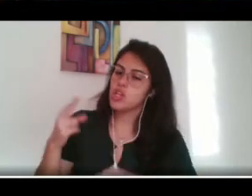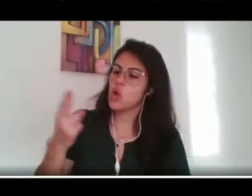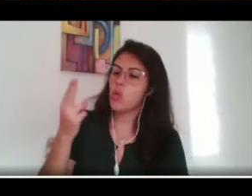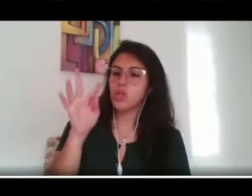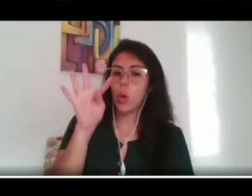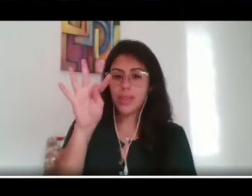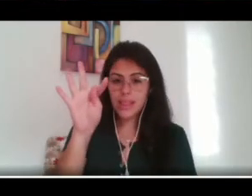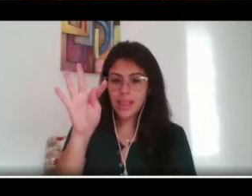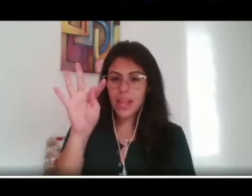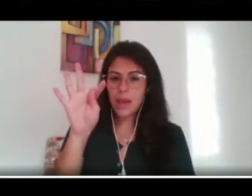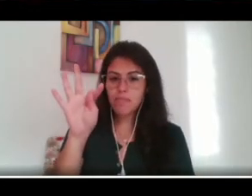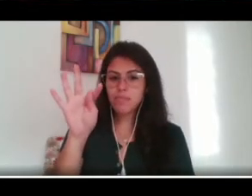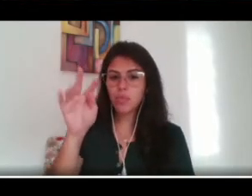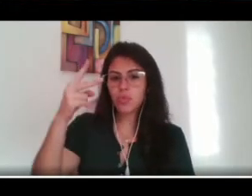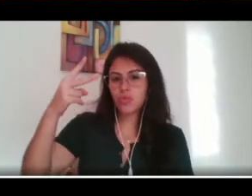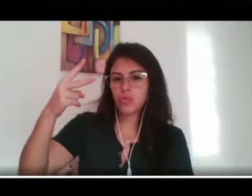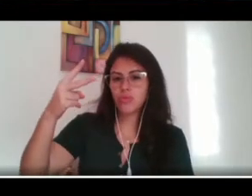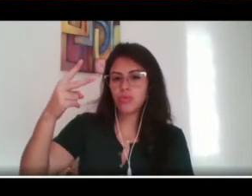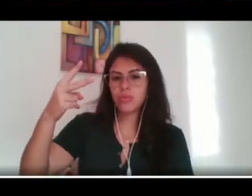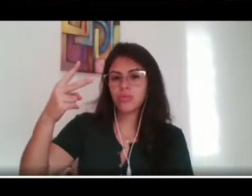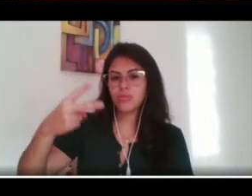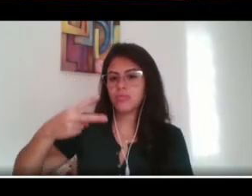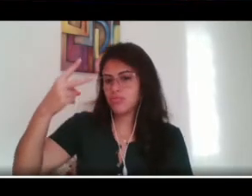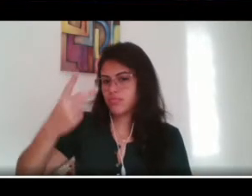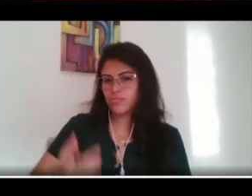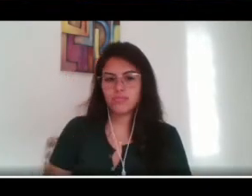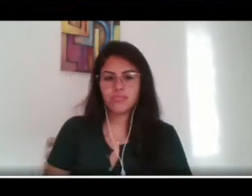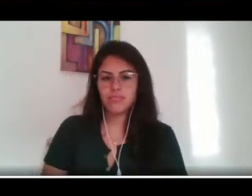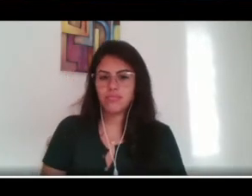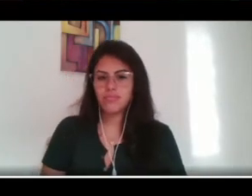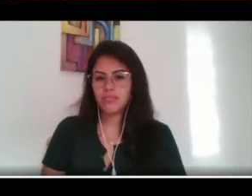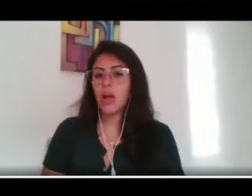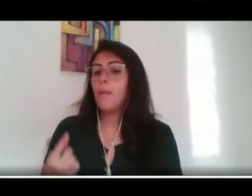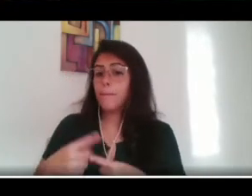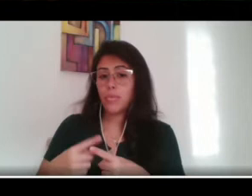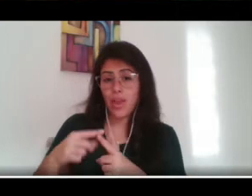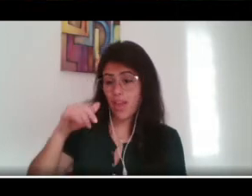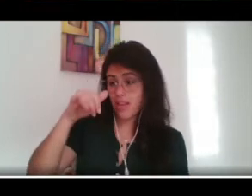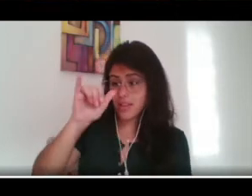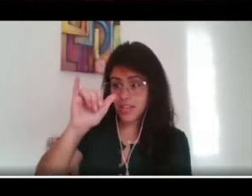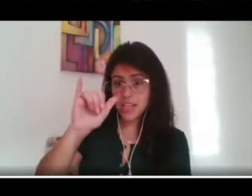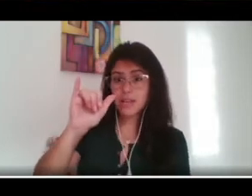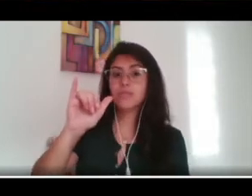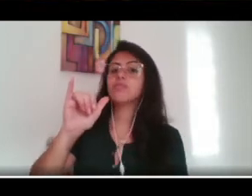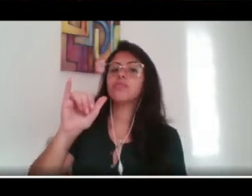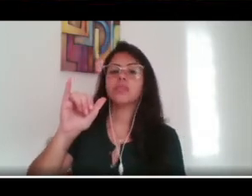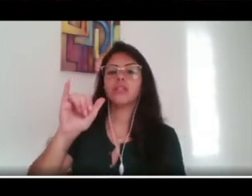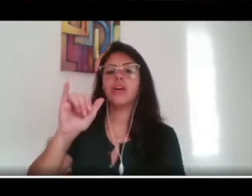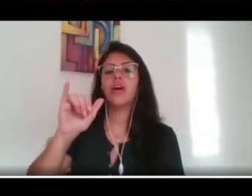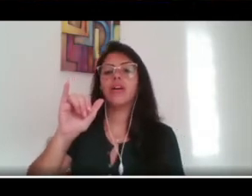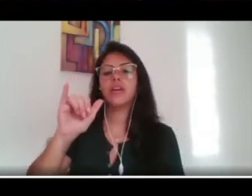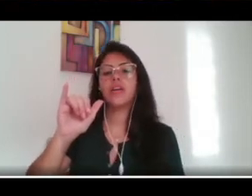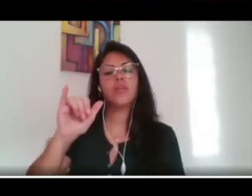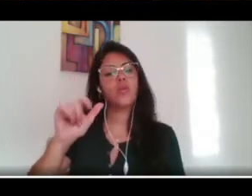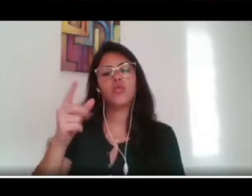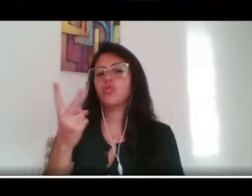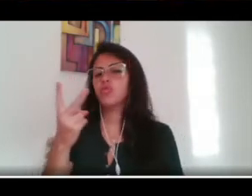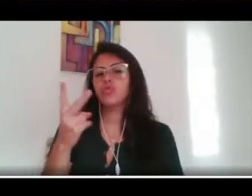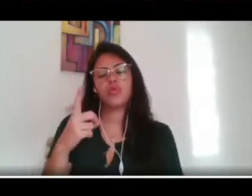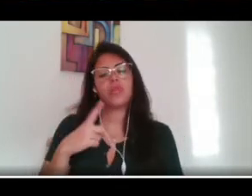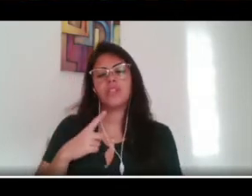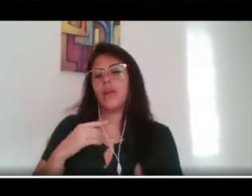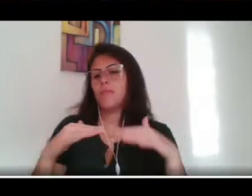dois têm o mesmo movimento. Quando você projeta o movimento de M em Y, fica igualzinho o movimento de C. É isso que o exercício quer que